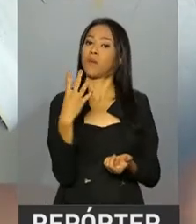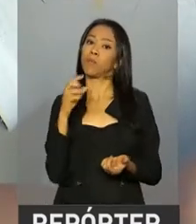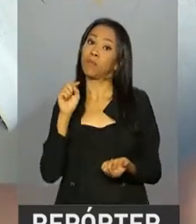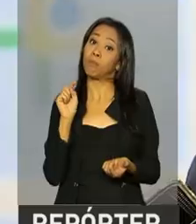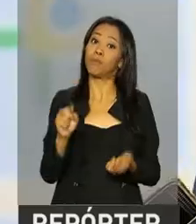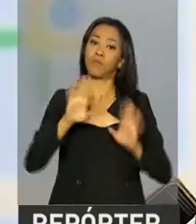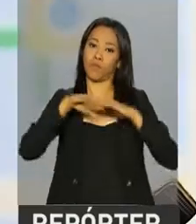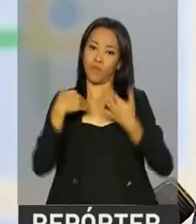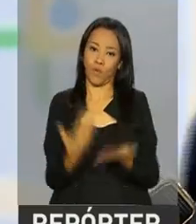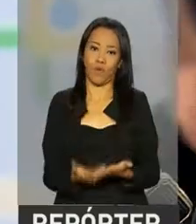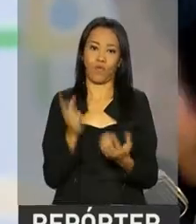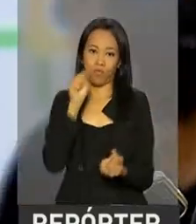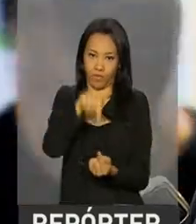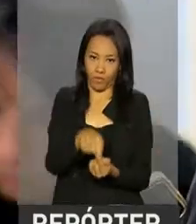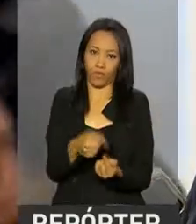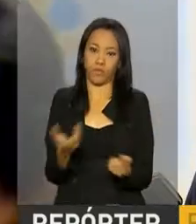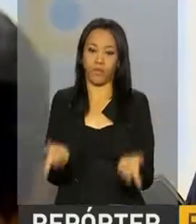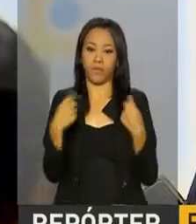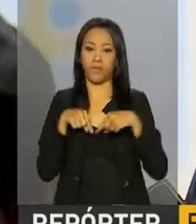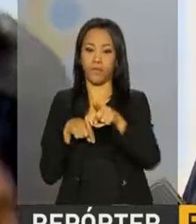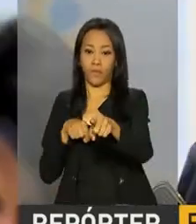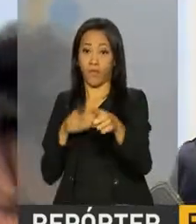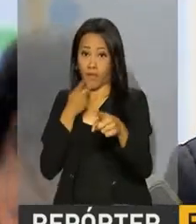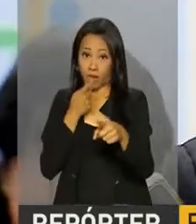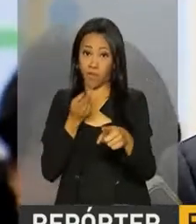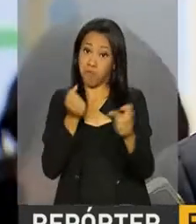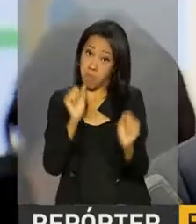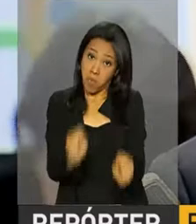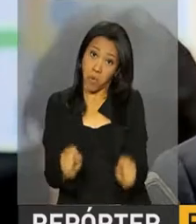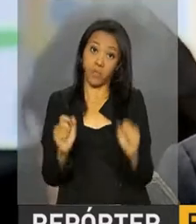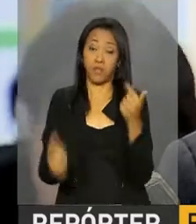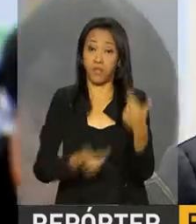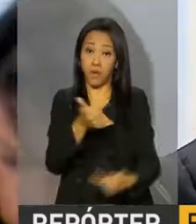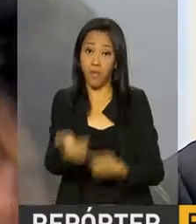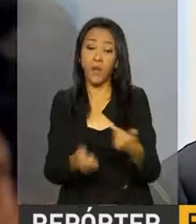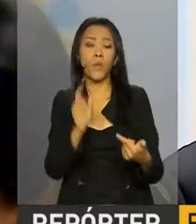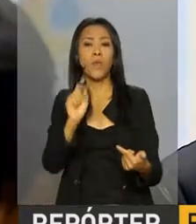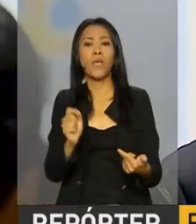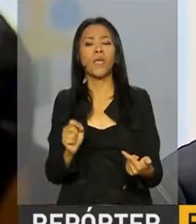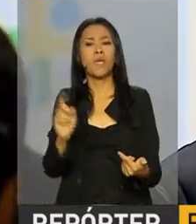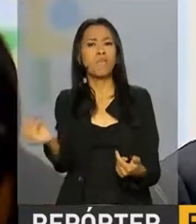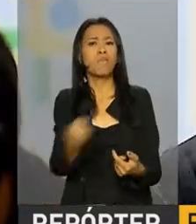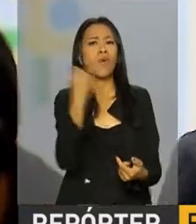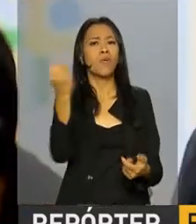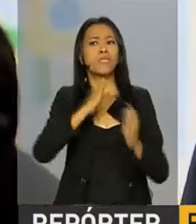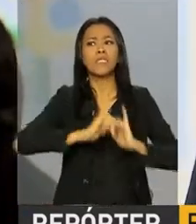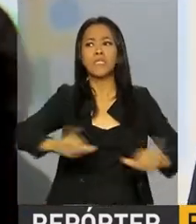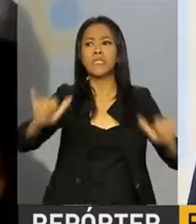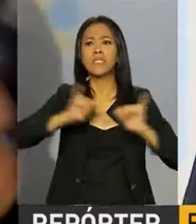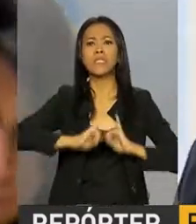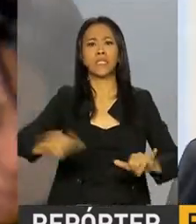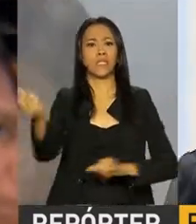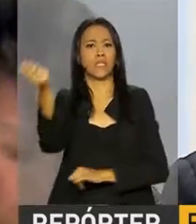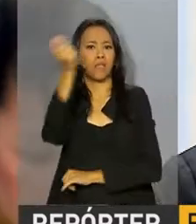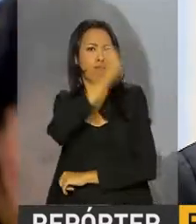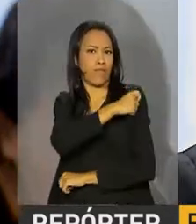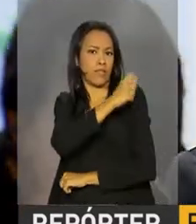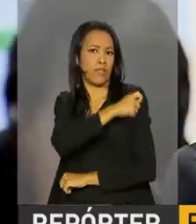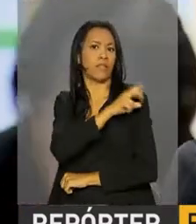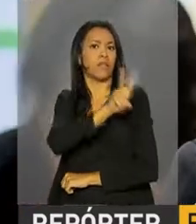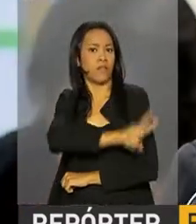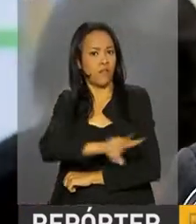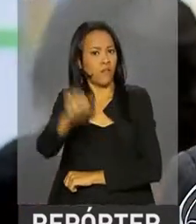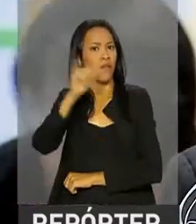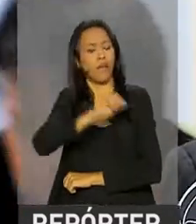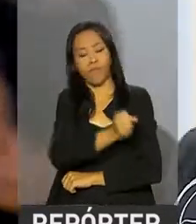escolas você pode trabalhar a importância do direito a vacinação que vai atender milhões